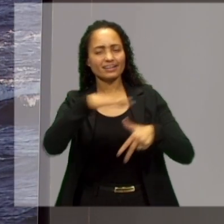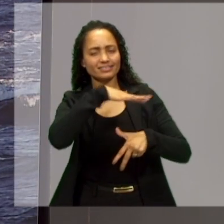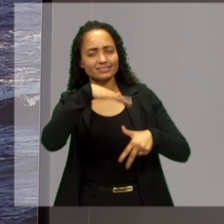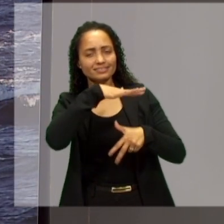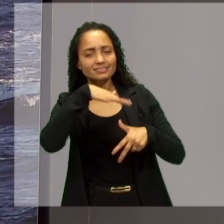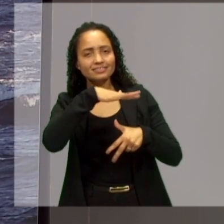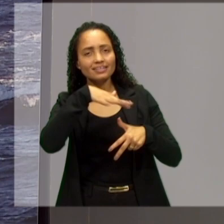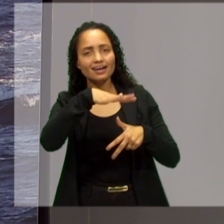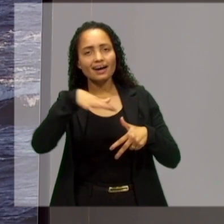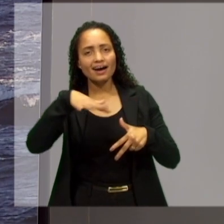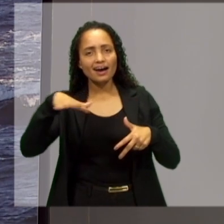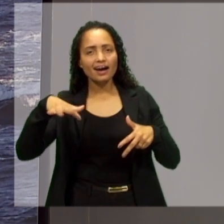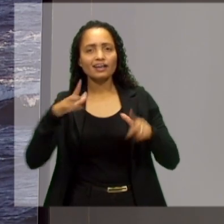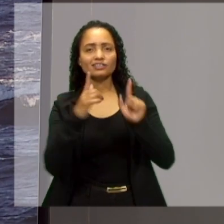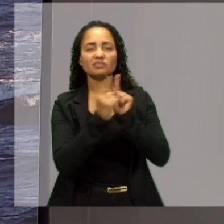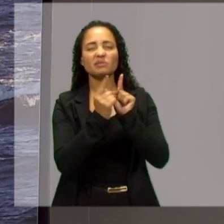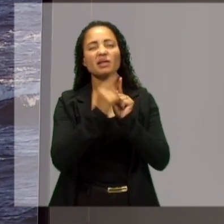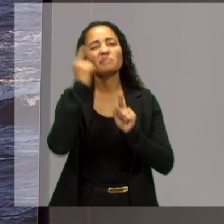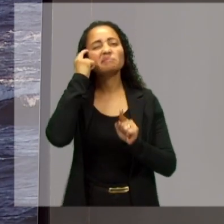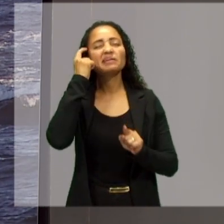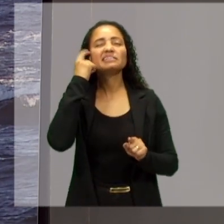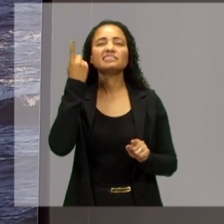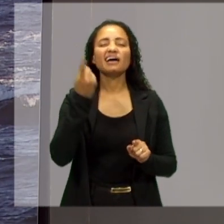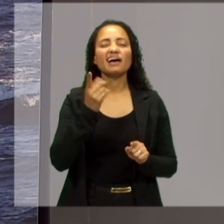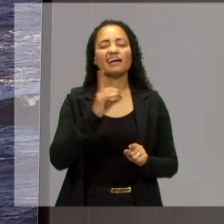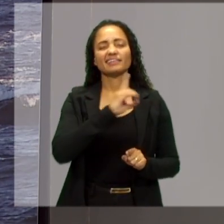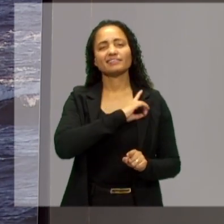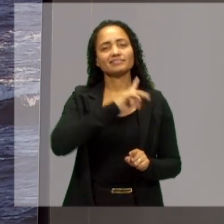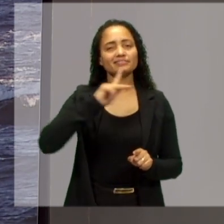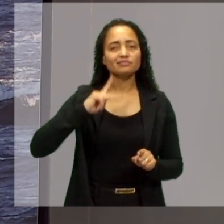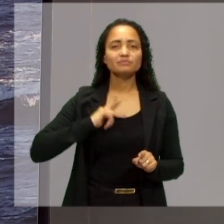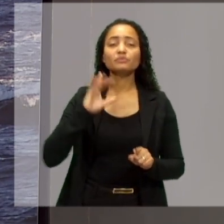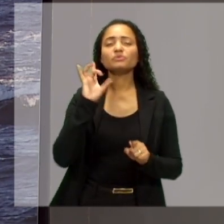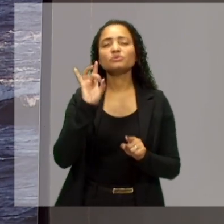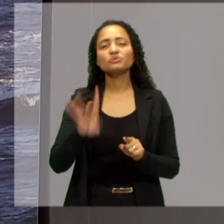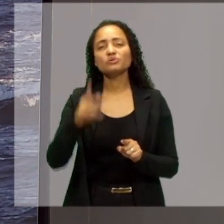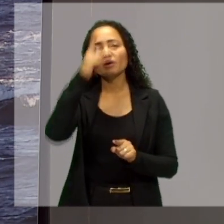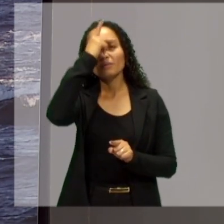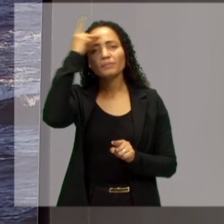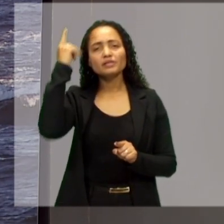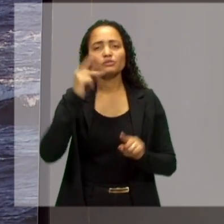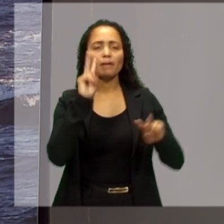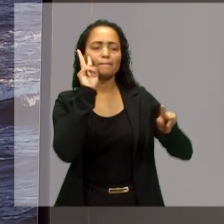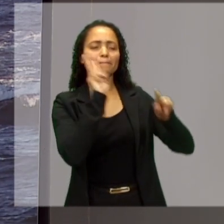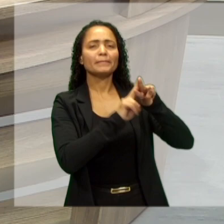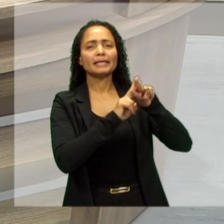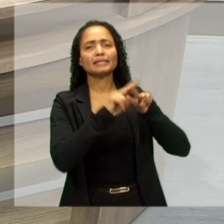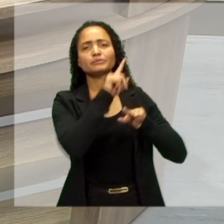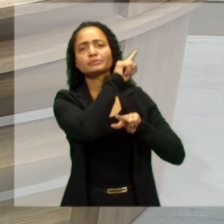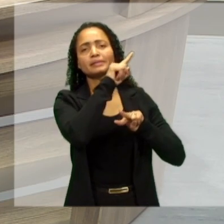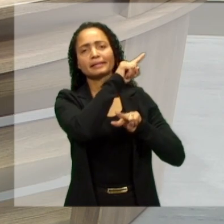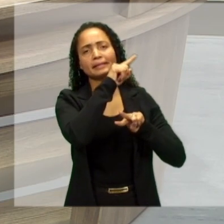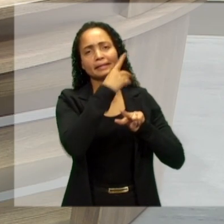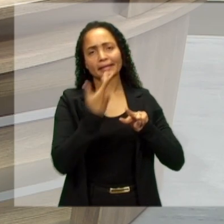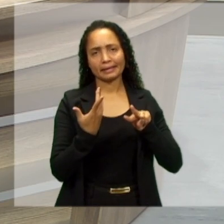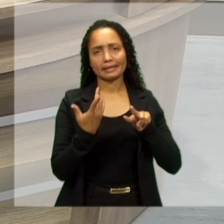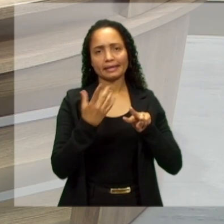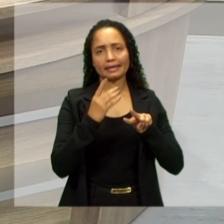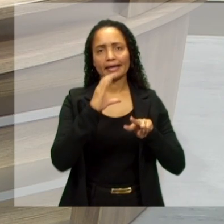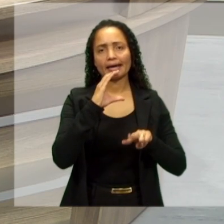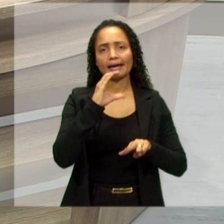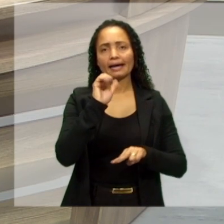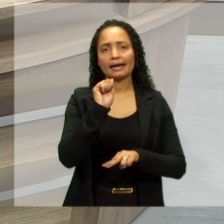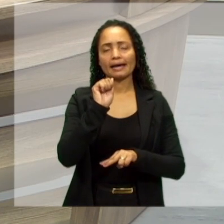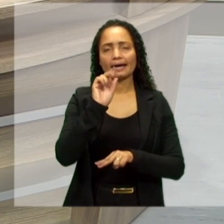Porque às vezes a pessoa pode pensar assim, a Defensoria Pública é só para a pessoa que está lá presa na canhanduba. Porque esse é o senso comum,